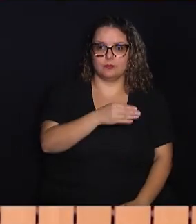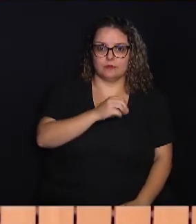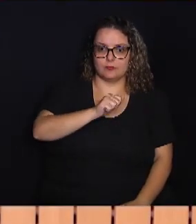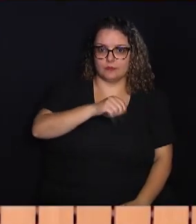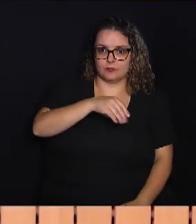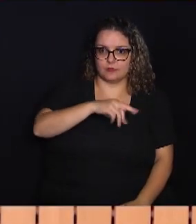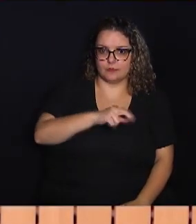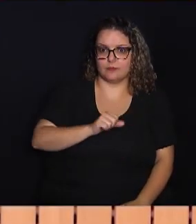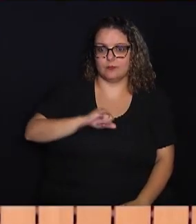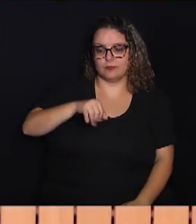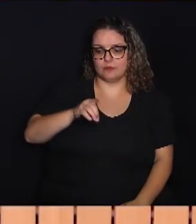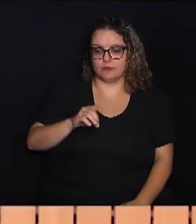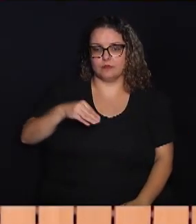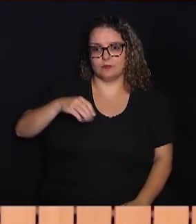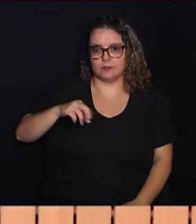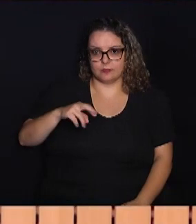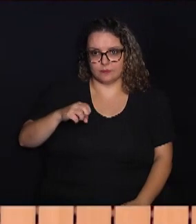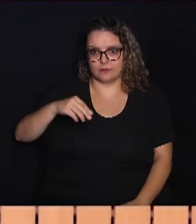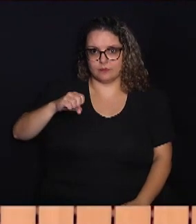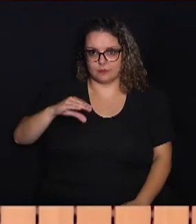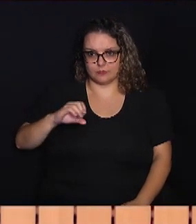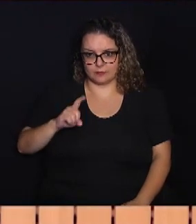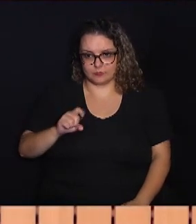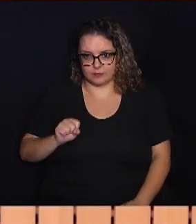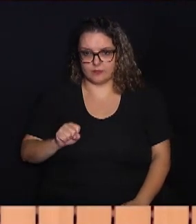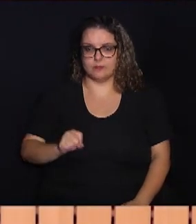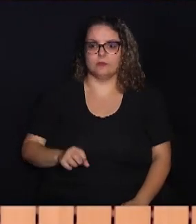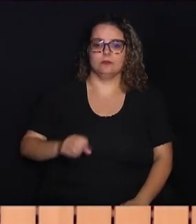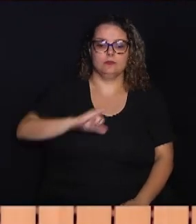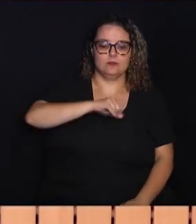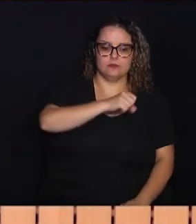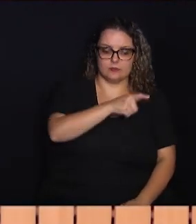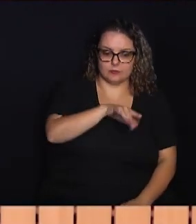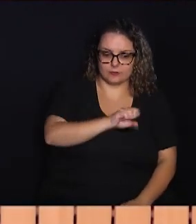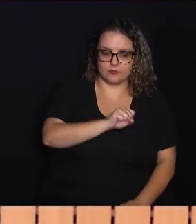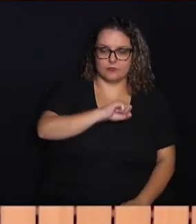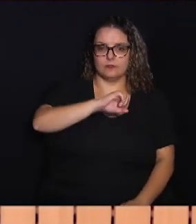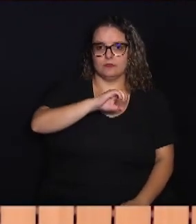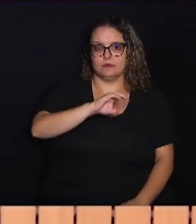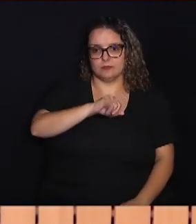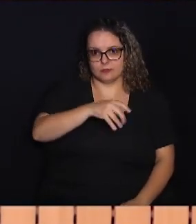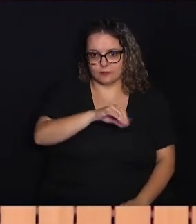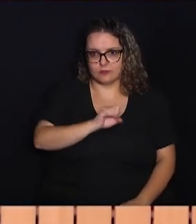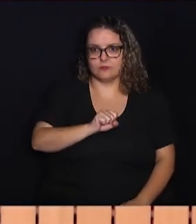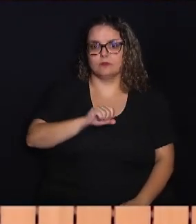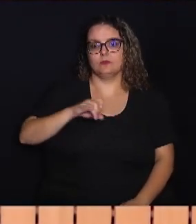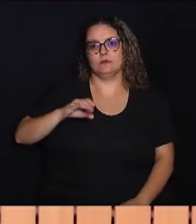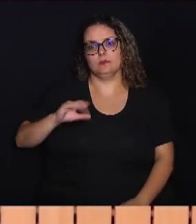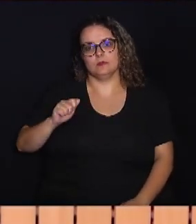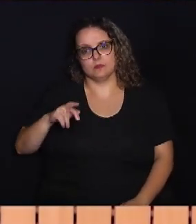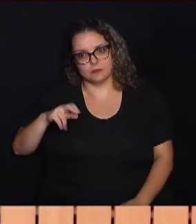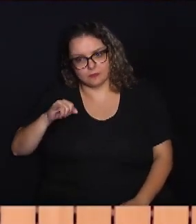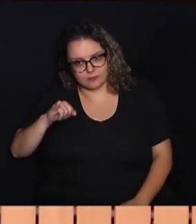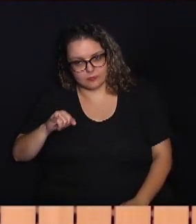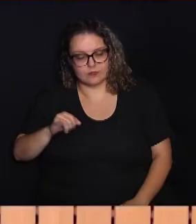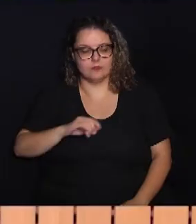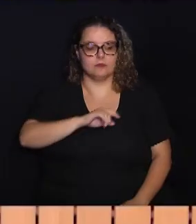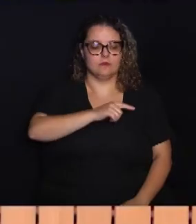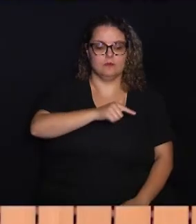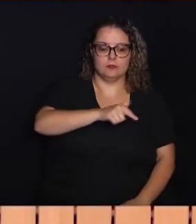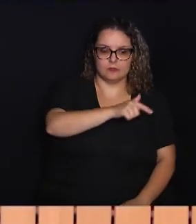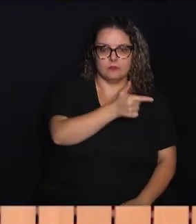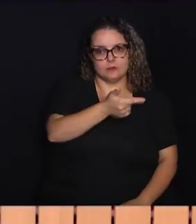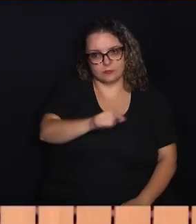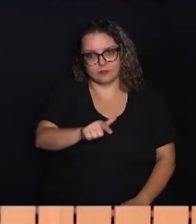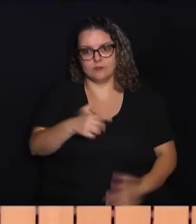Jardim Nova Mercedes região do Jardim São José Jardim Caraí Jardim do Lago Continuação que receberam a mim e a minha